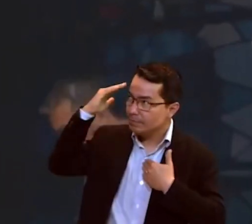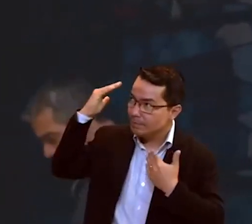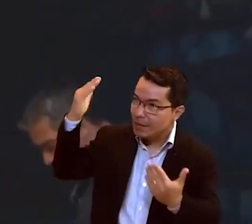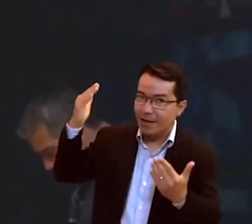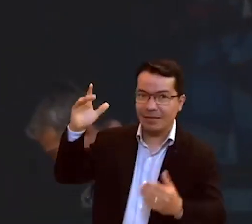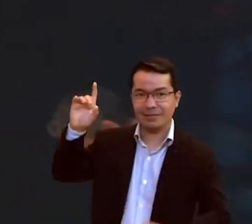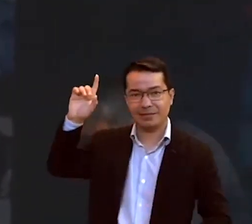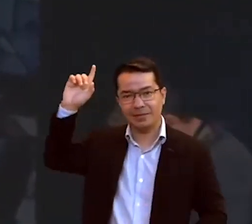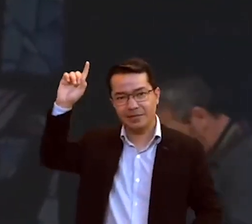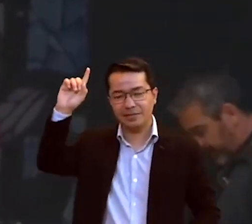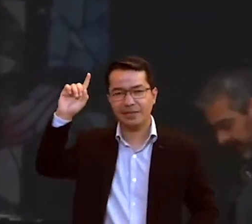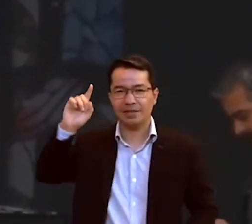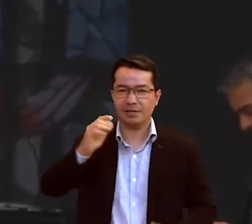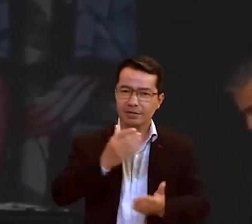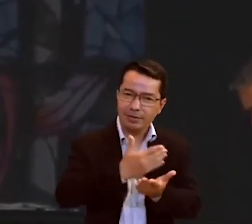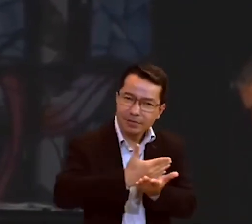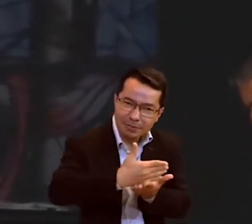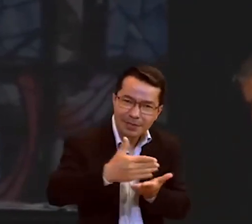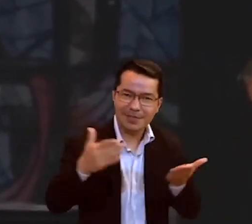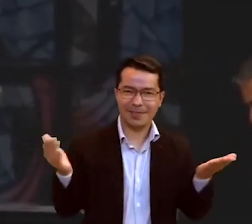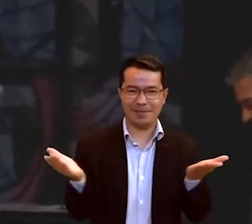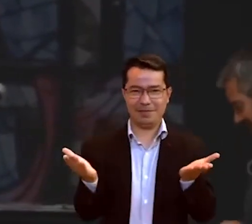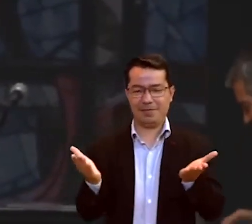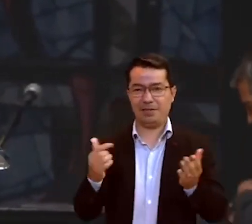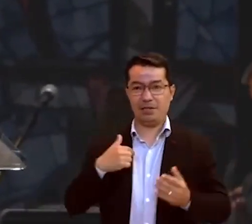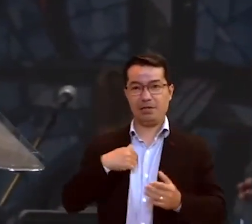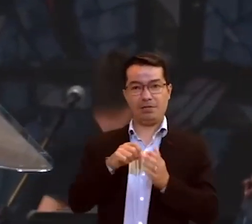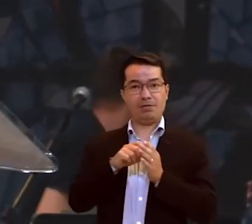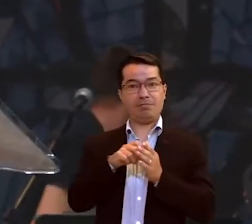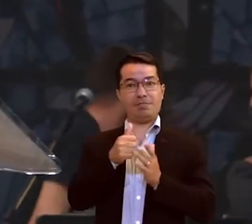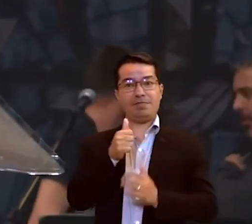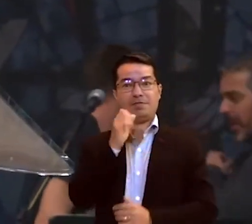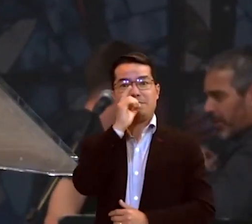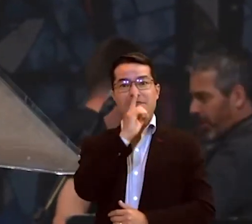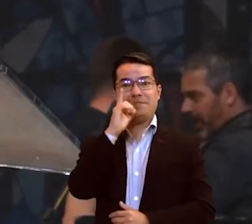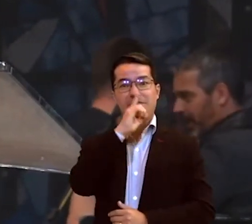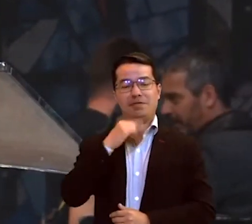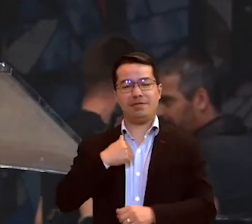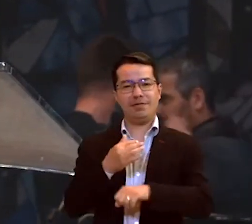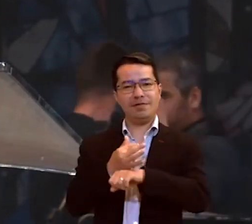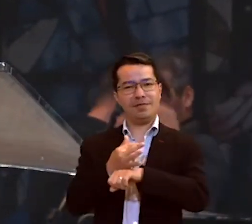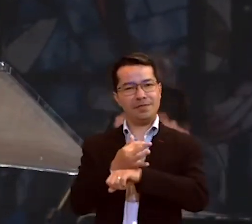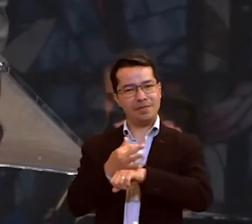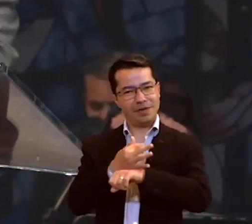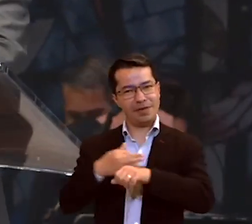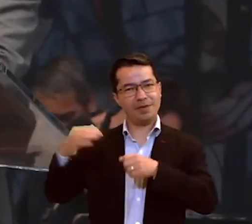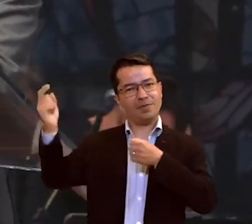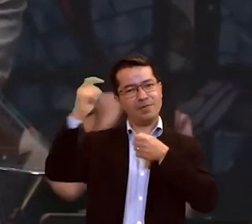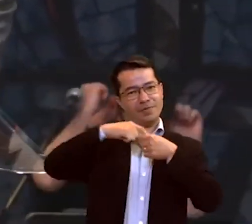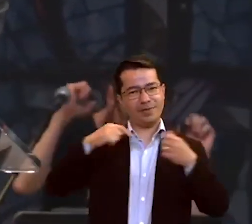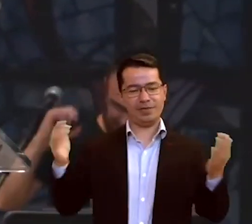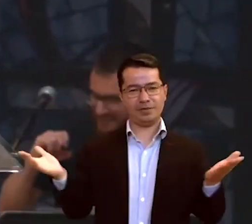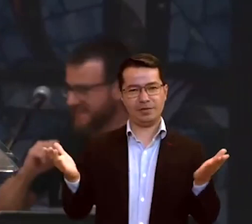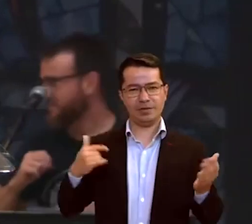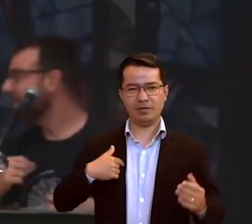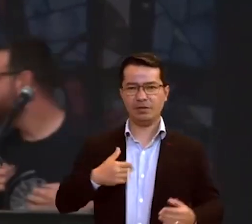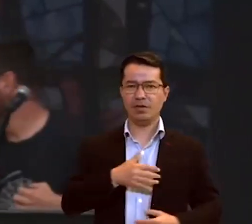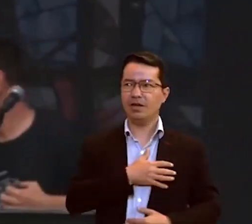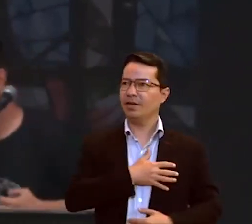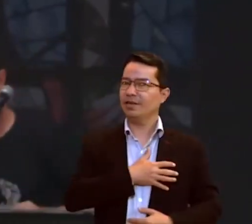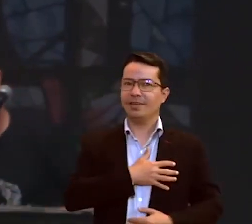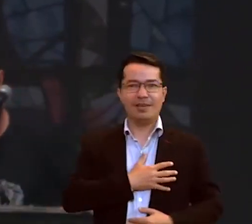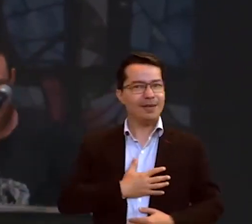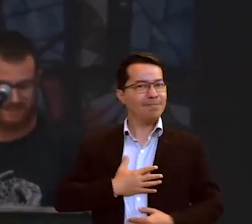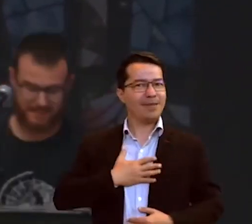terceiro domingo, mas para mim é o primeiro domingo para mim, que estava de férias, estou retornando, então para mim é um privilégio estar aqui